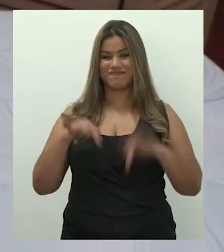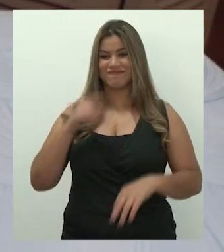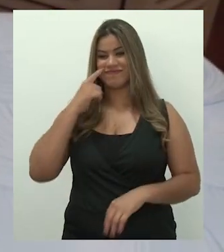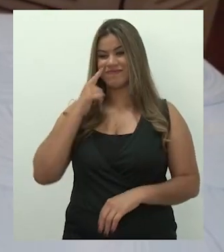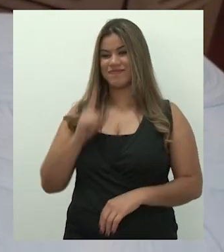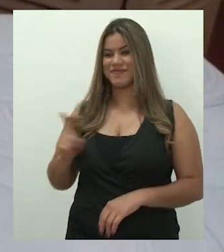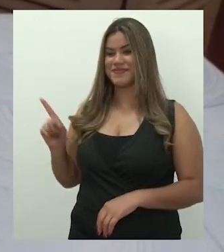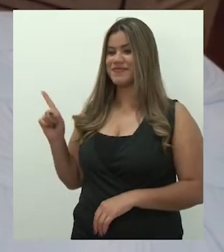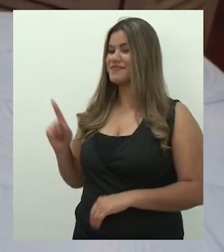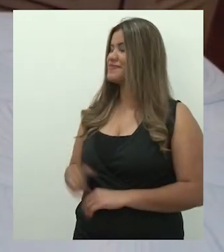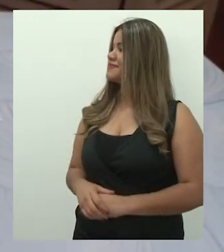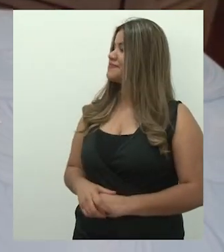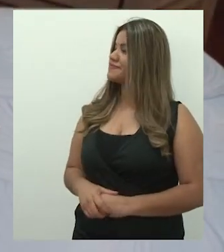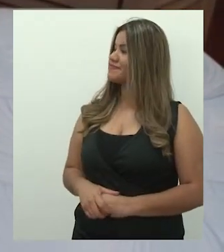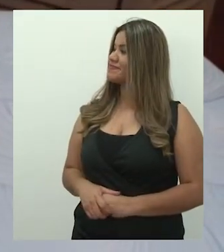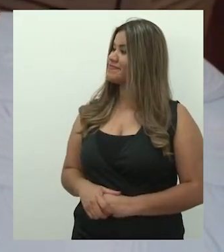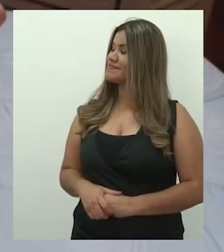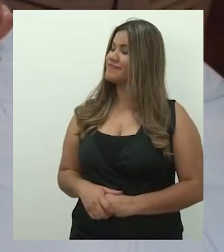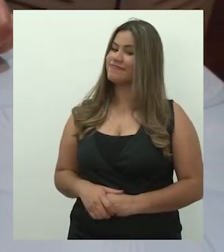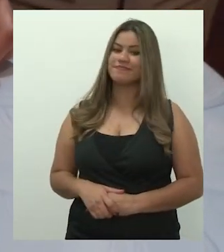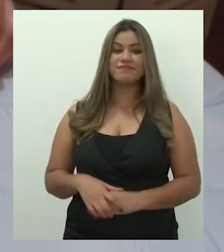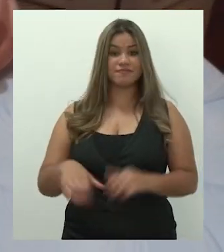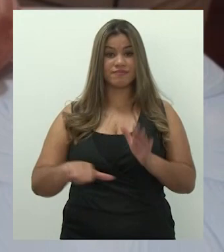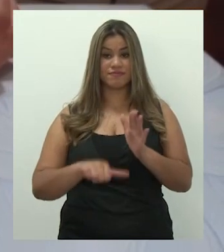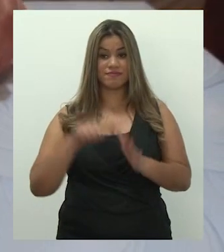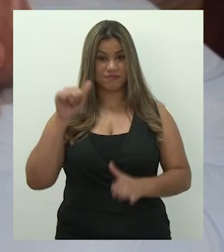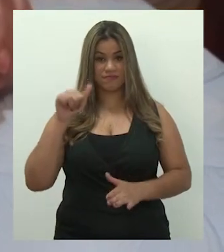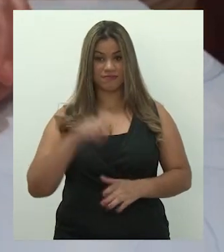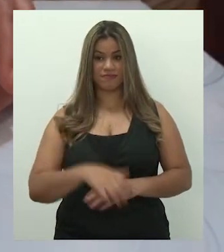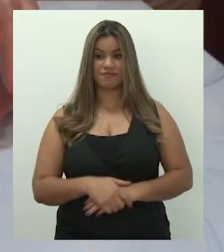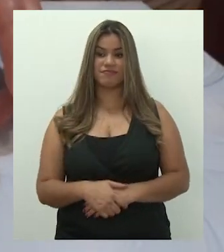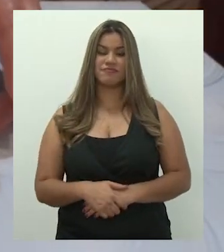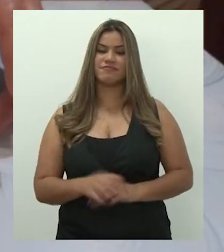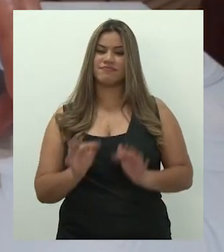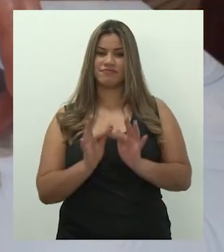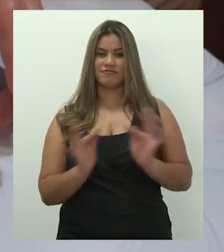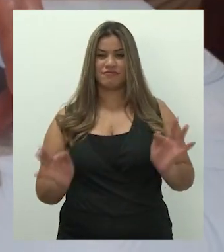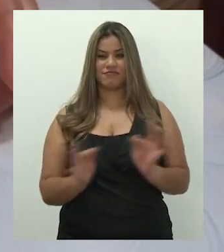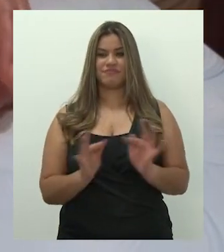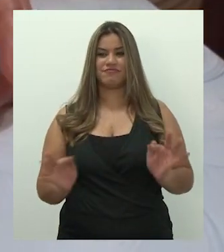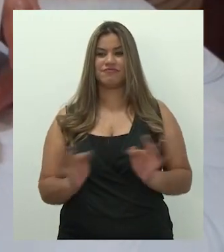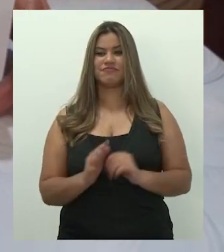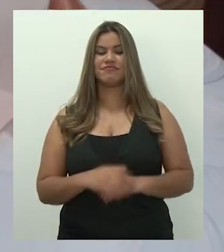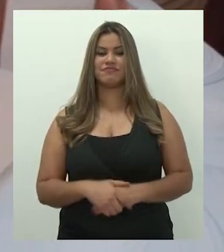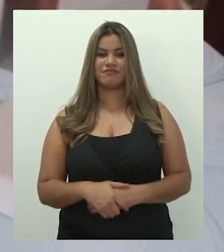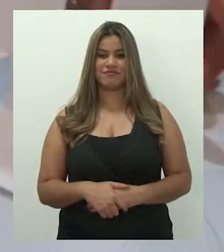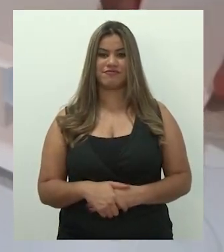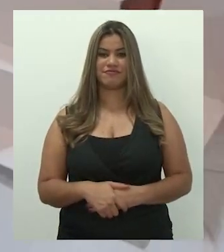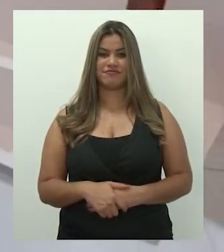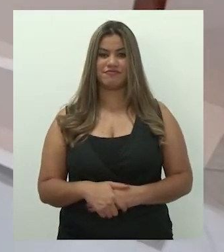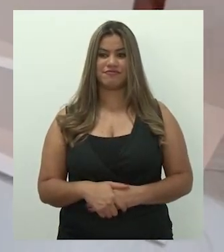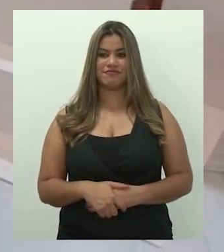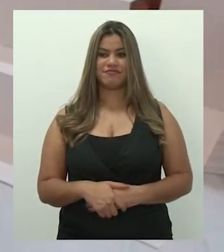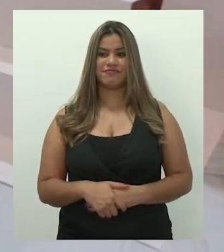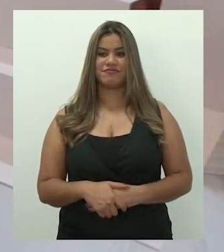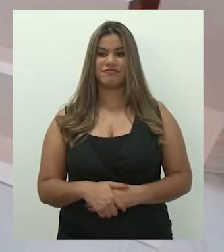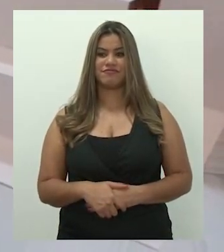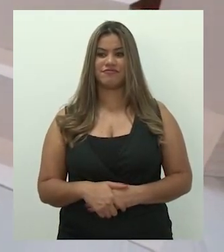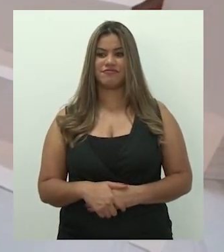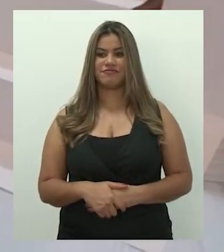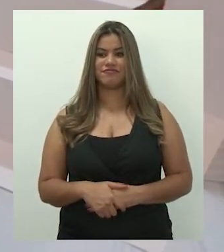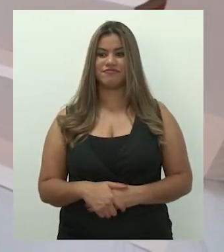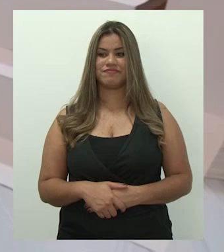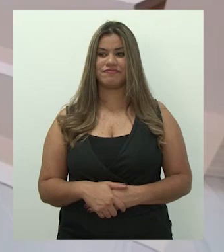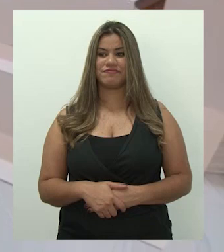primeiro modelo do fractal mais simples, que foi aquele que nós apresentamos no começo,